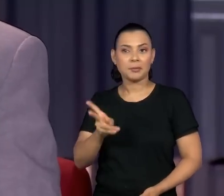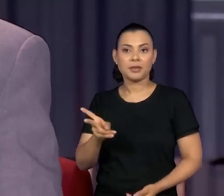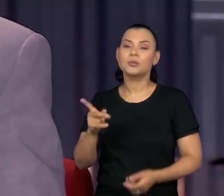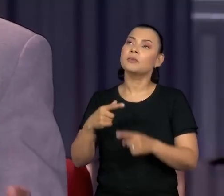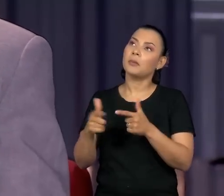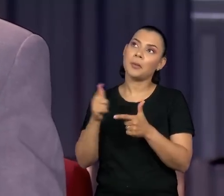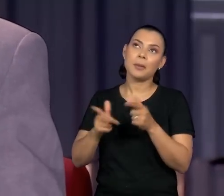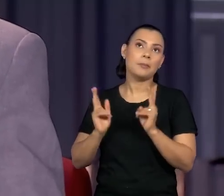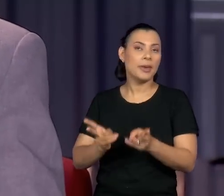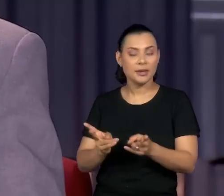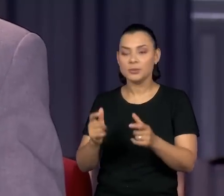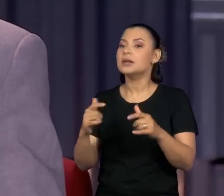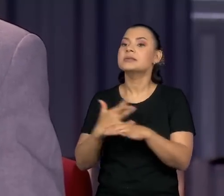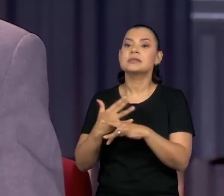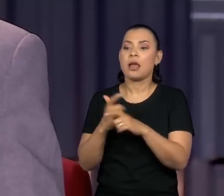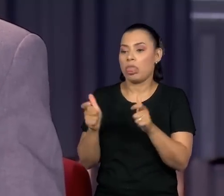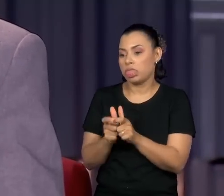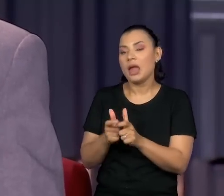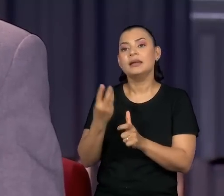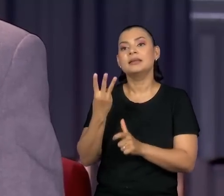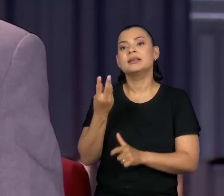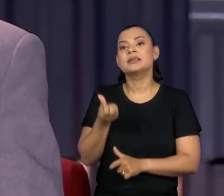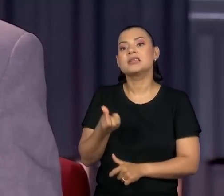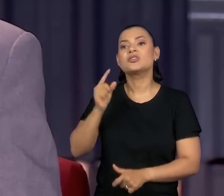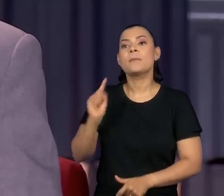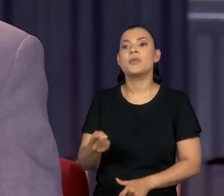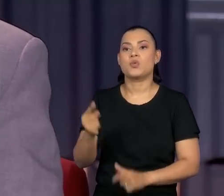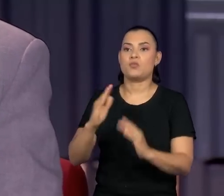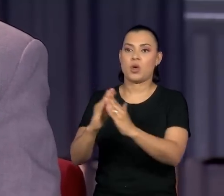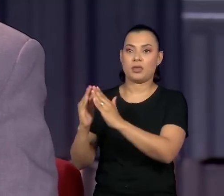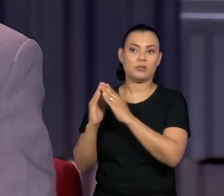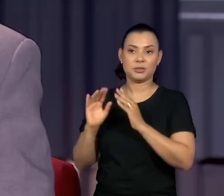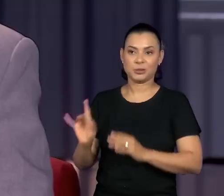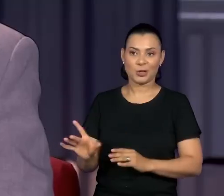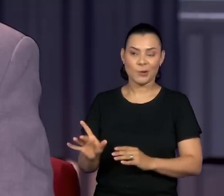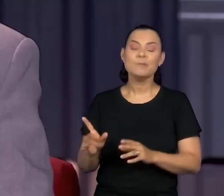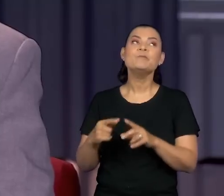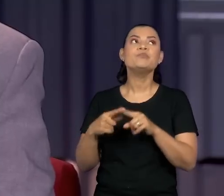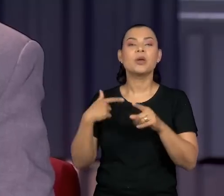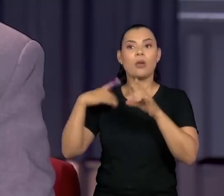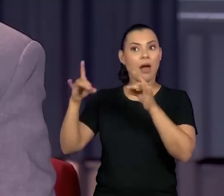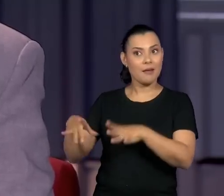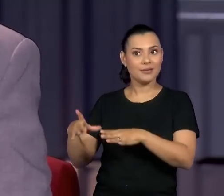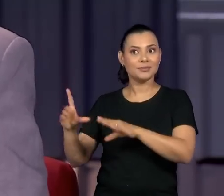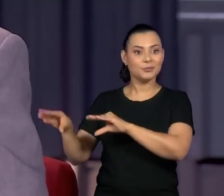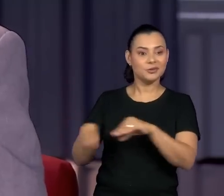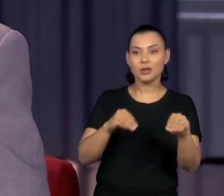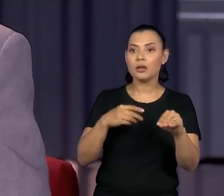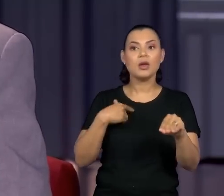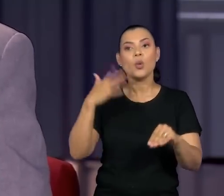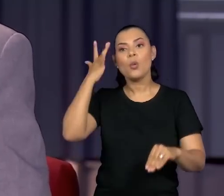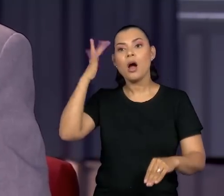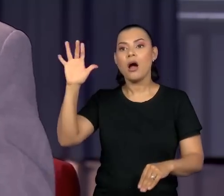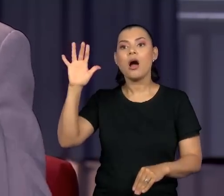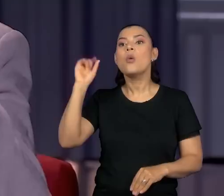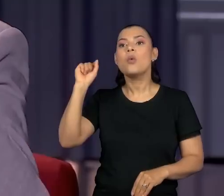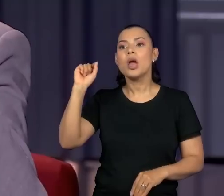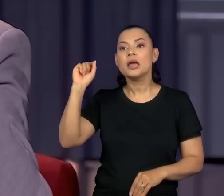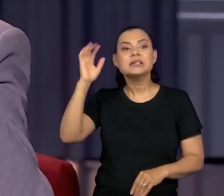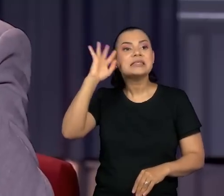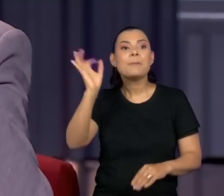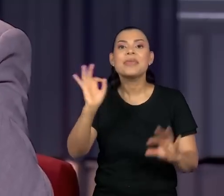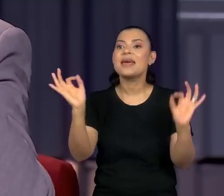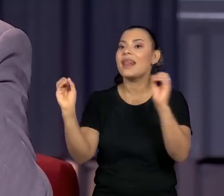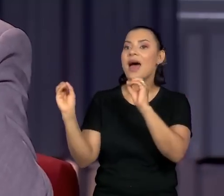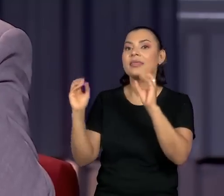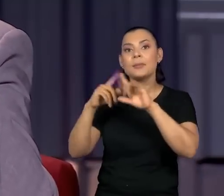problemas. Uma cidade pequenininha de 36 mil habitantes. E quando eu saí de lá, eu achei que eu não conhecia sobre nada, mas eu tinha todo